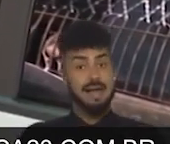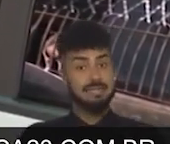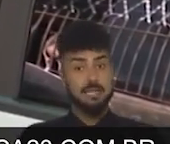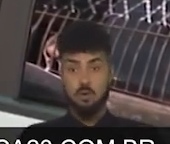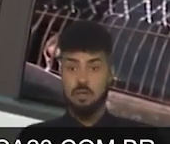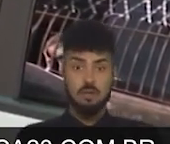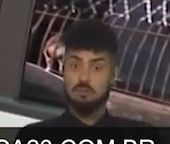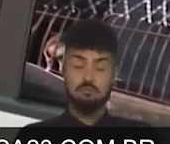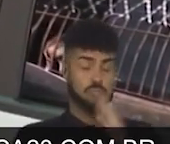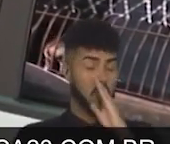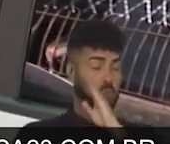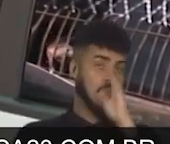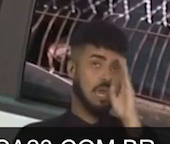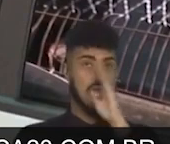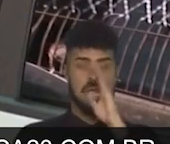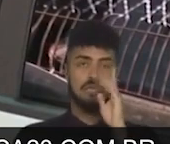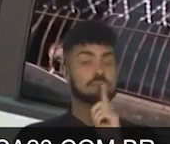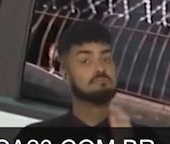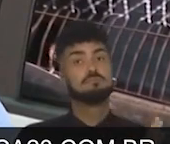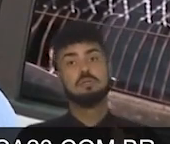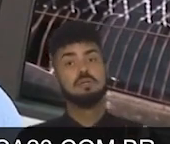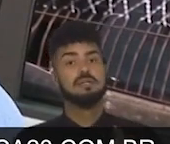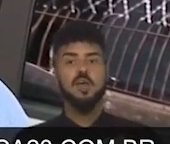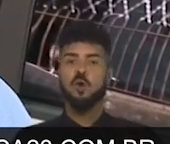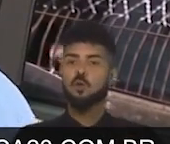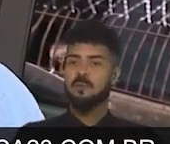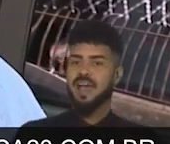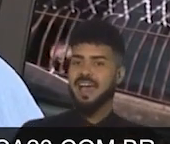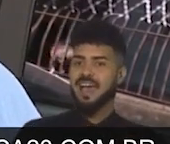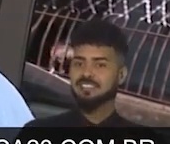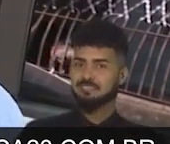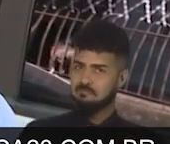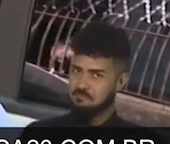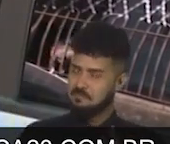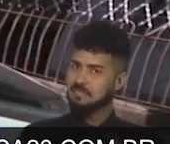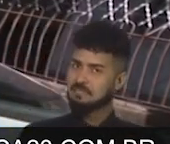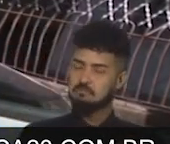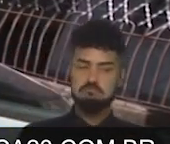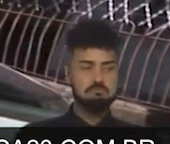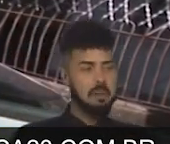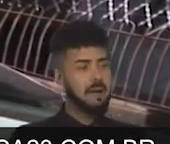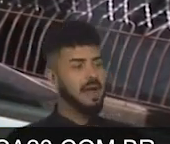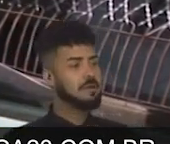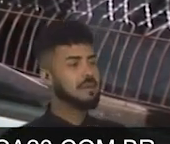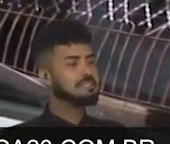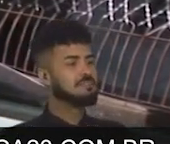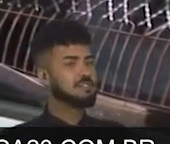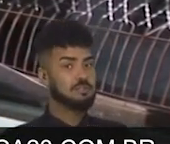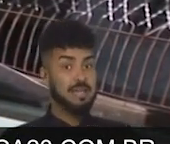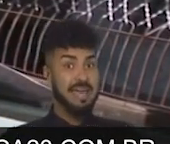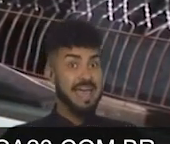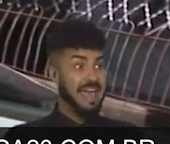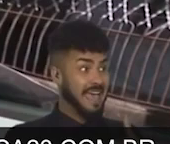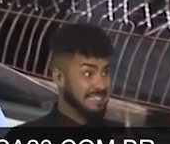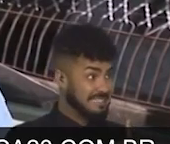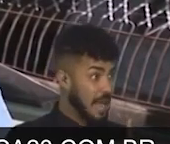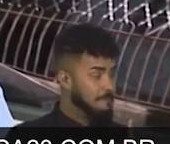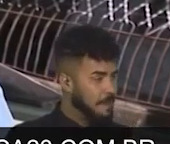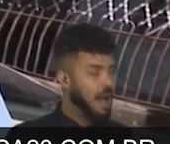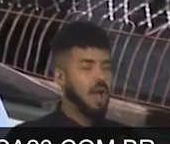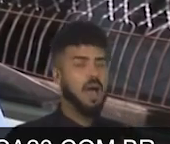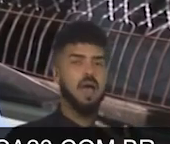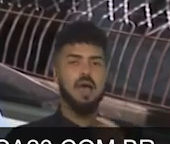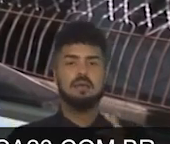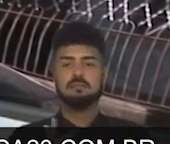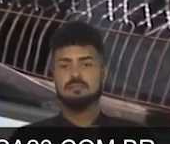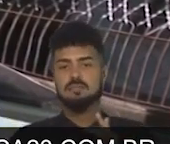dando tonteira, não está me dando nada. Estou mais animado, estou preparado para serviço. Através desse exame eu comecei a me tratar. Até o